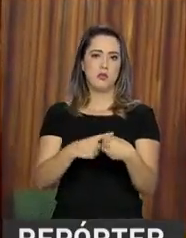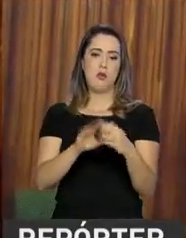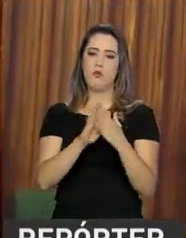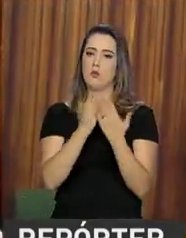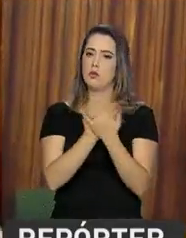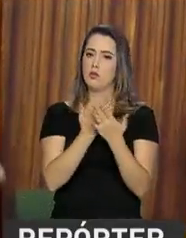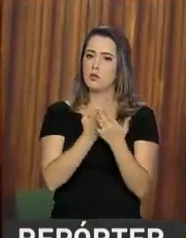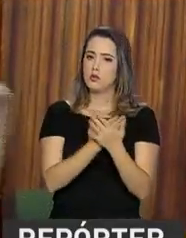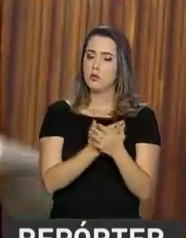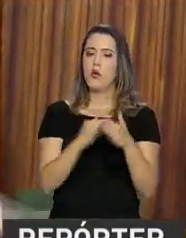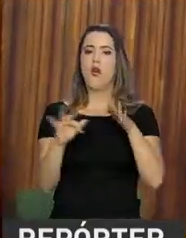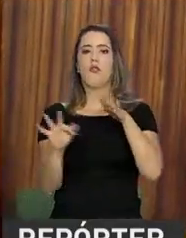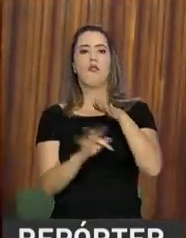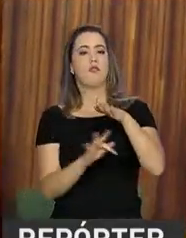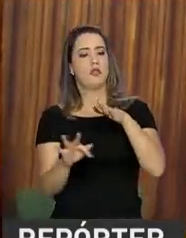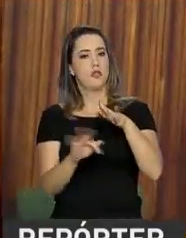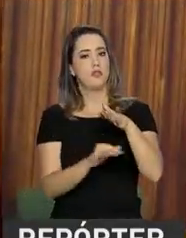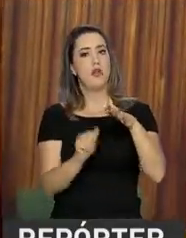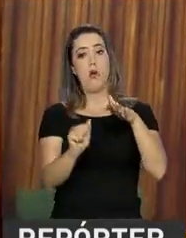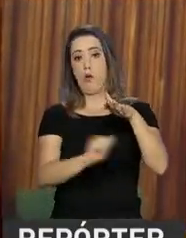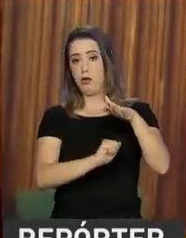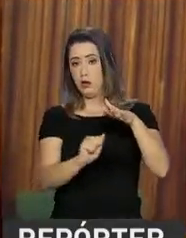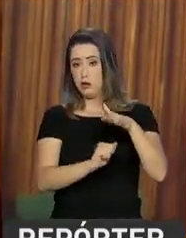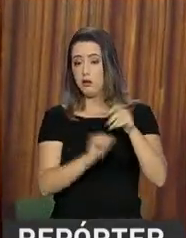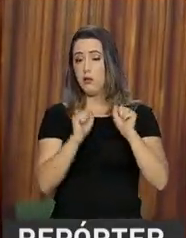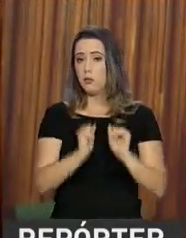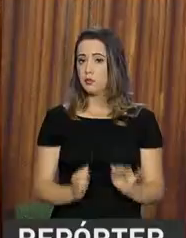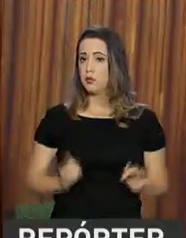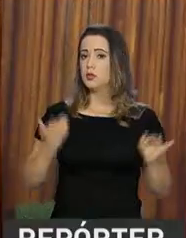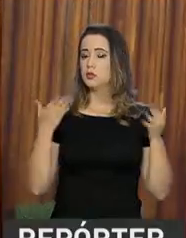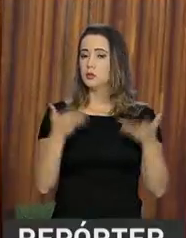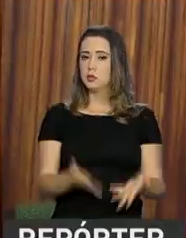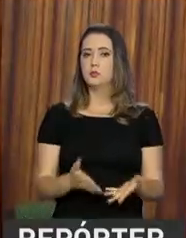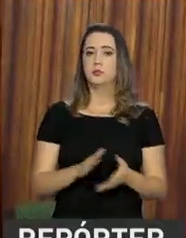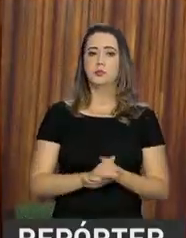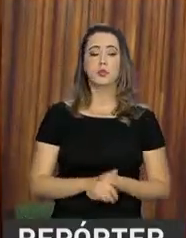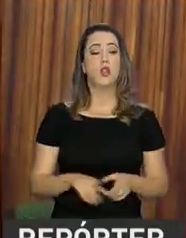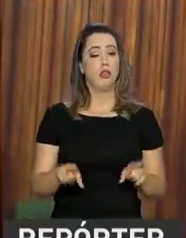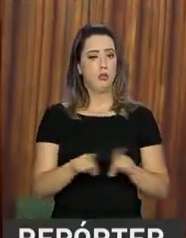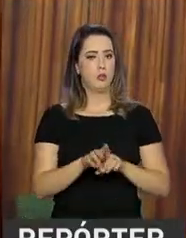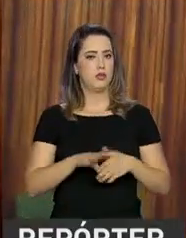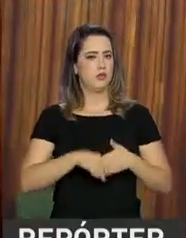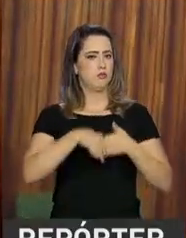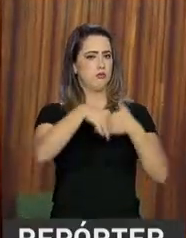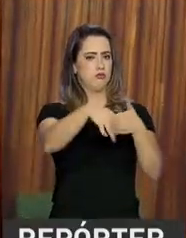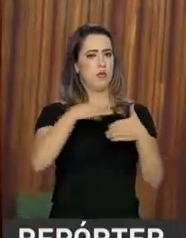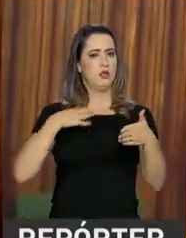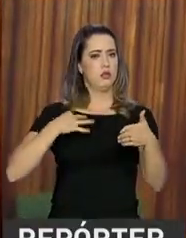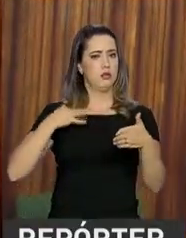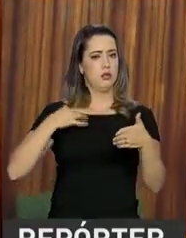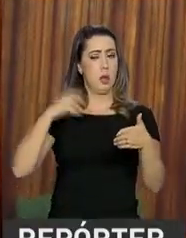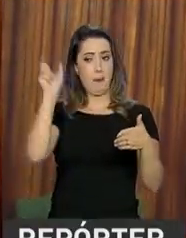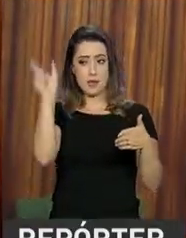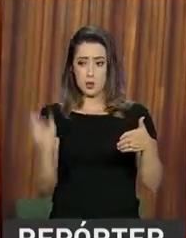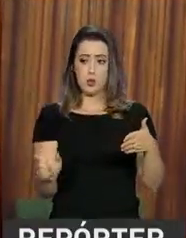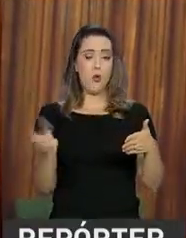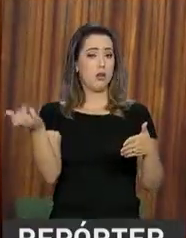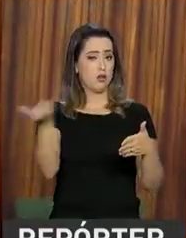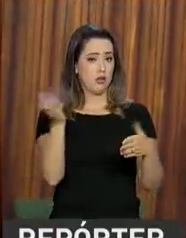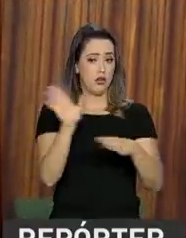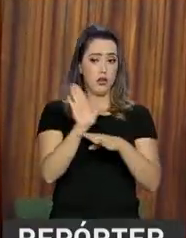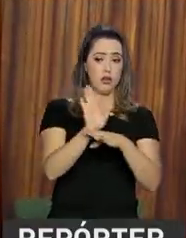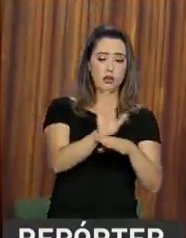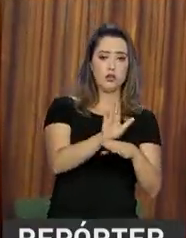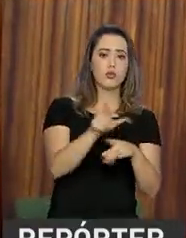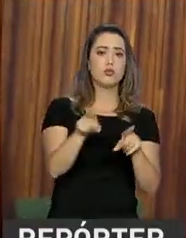fundações podem participar nessa categoria a última categoria é o líder e voluntários que são pessoas físicas que fazem ações de